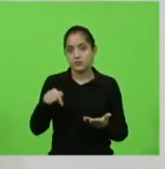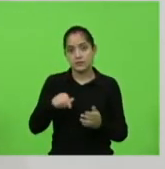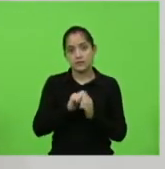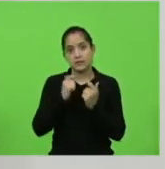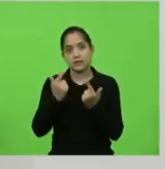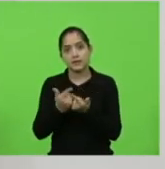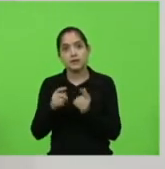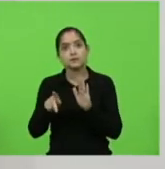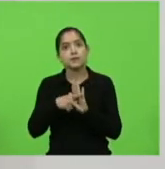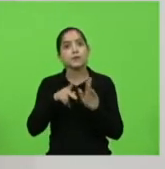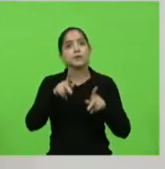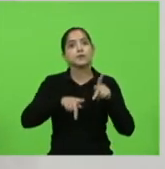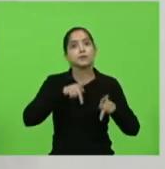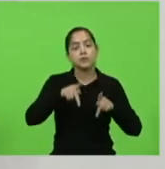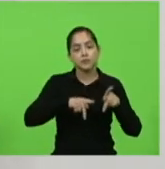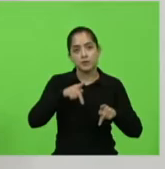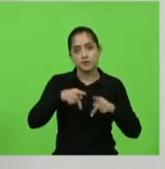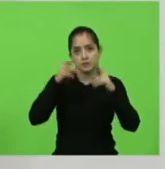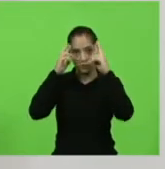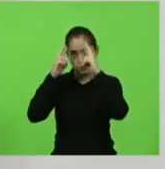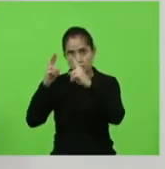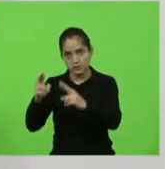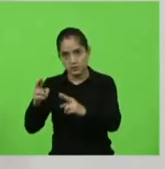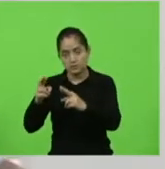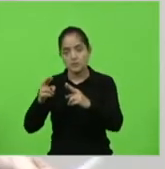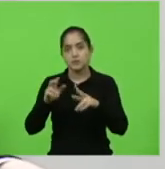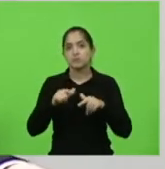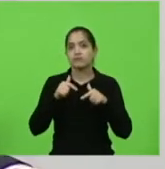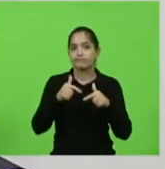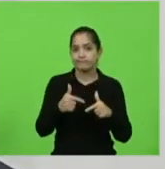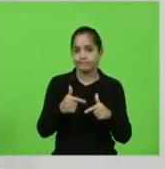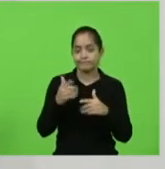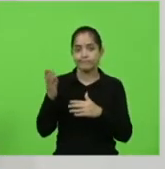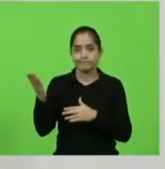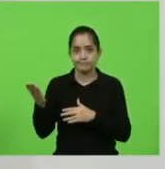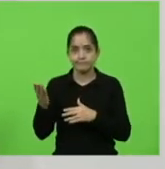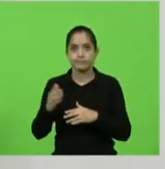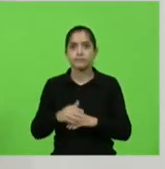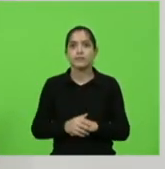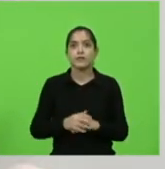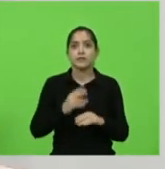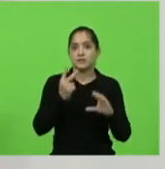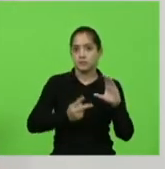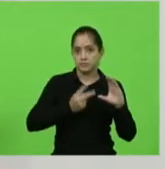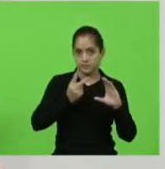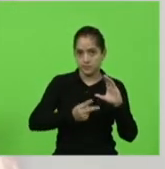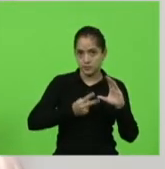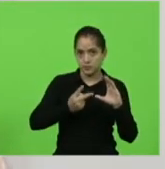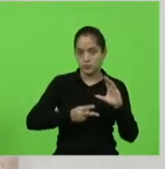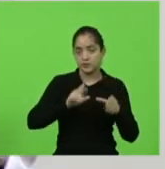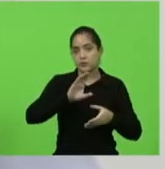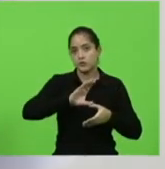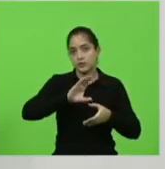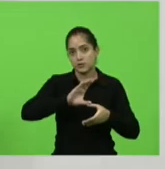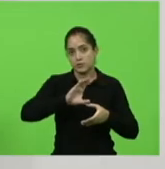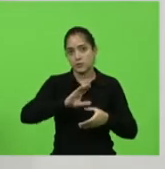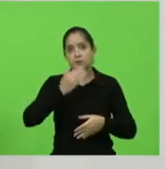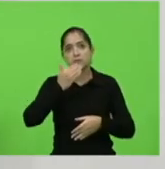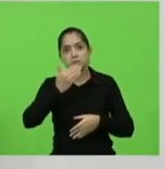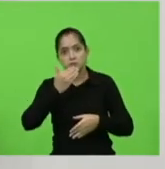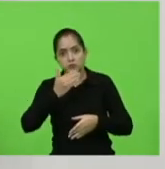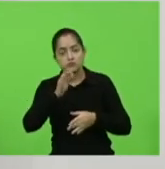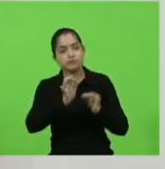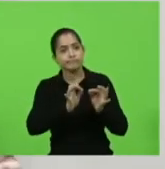povo, assim como respeitamos o posicionamento da Câmara de Vereadores de Canoinhas, que pleiteia com